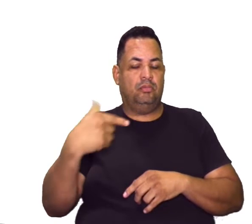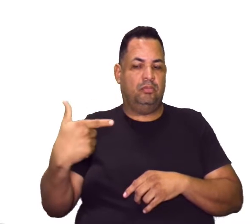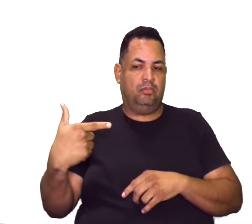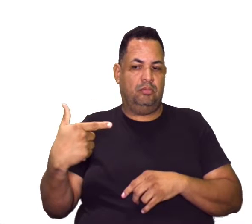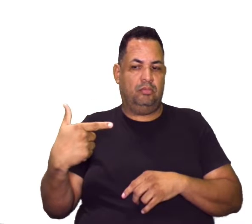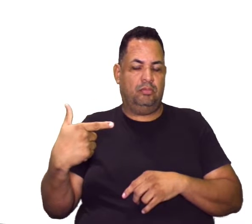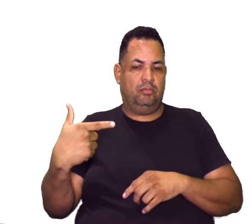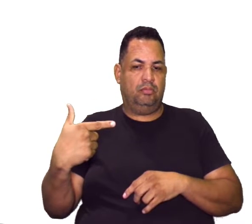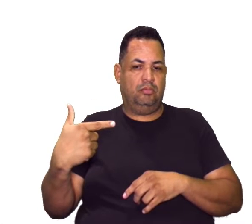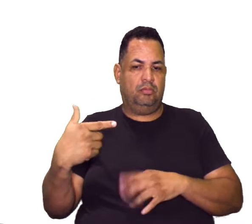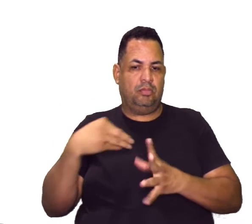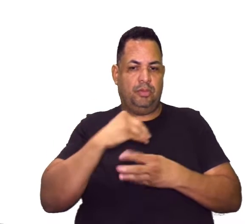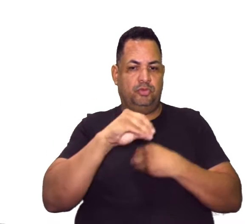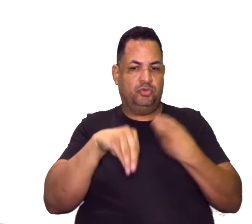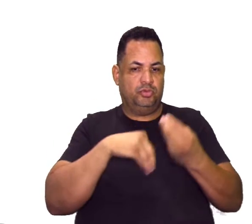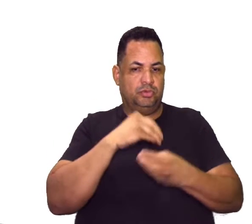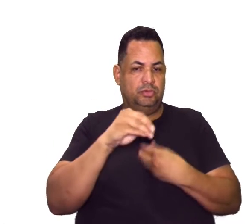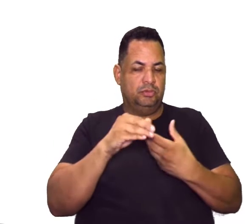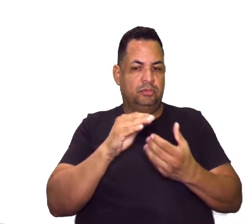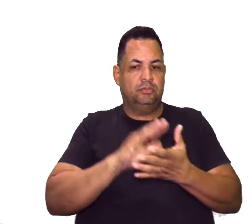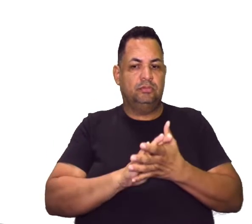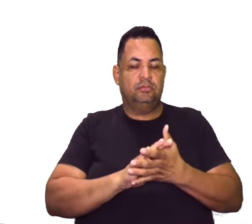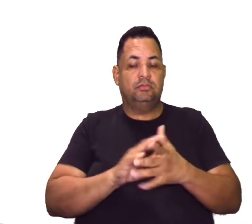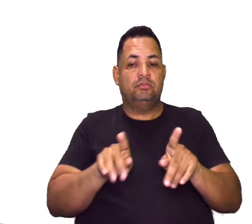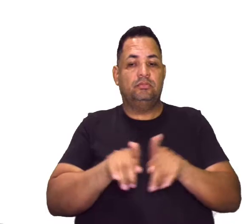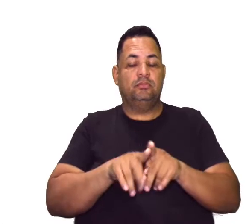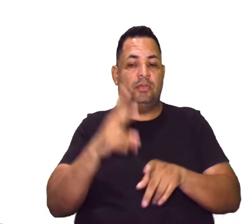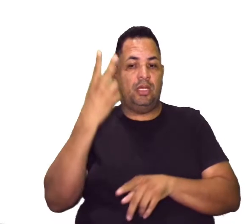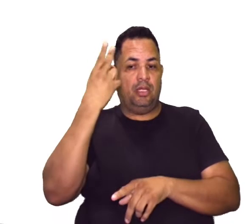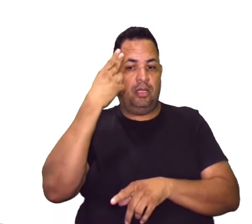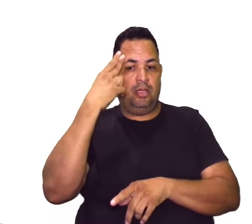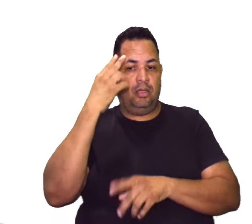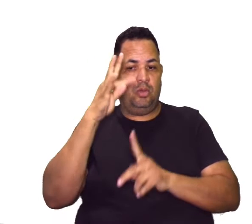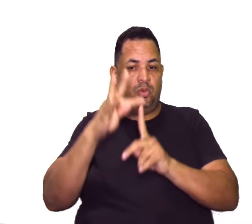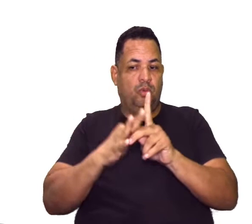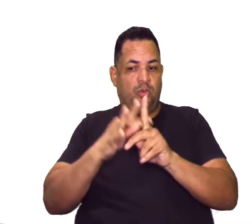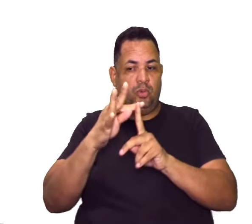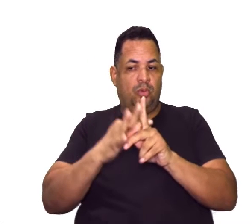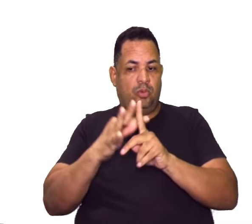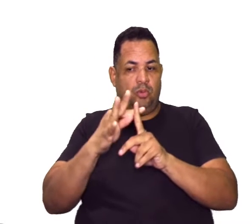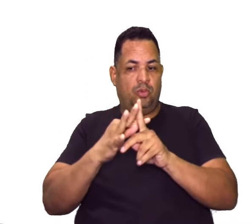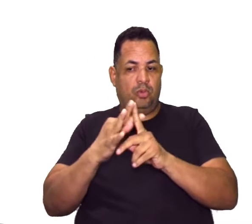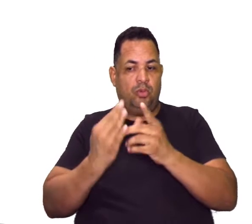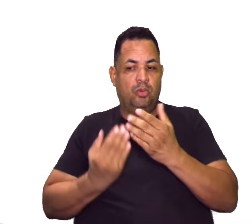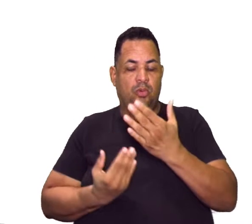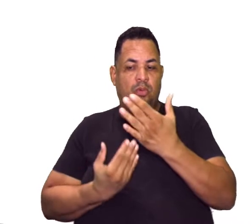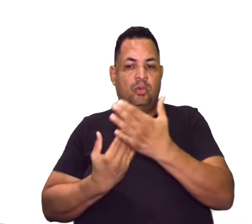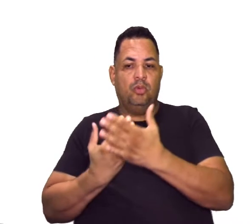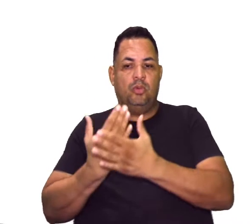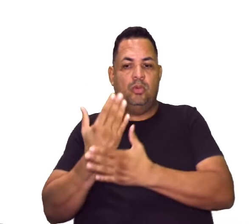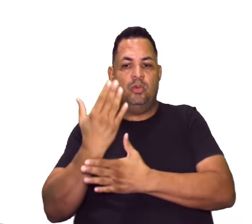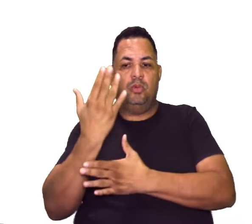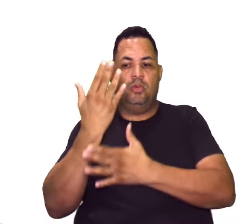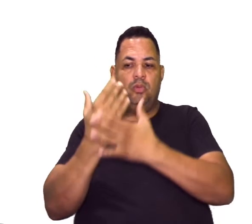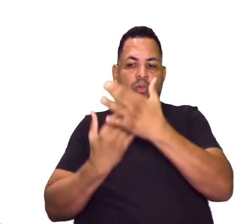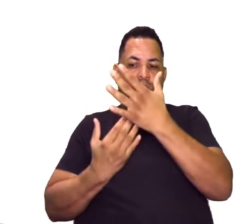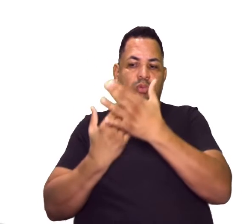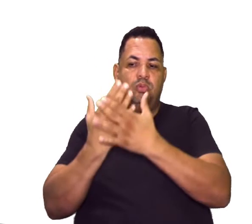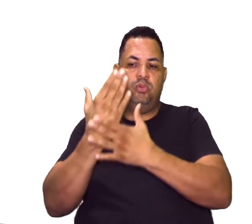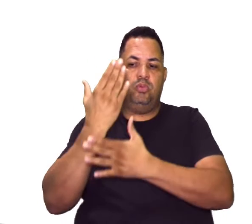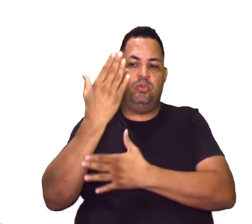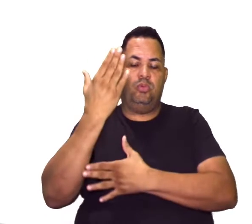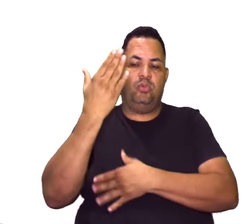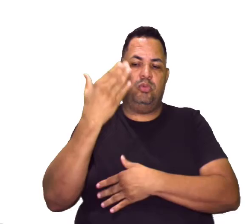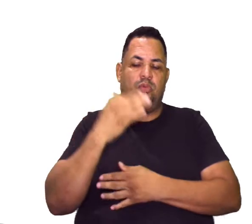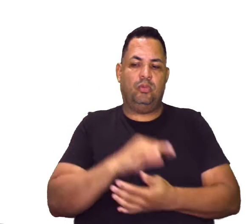oxigênio no composto. E, geralmente, a temperatura de ebulição, dependendo, ele vai estar